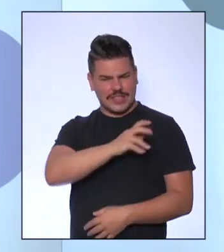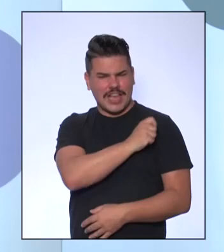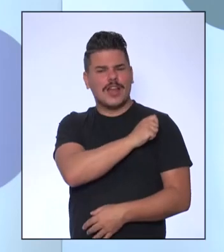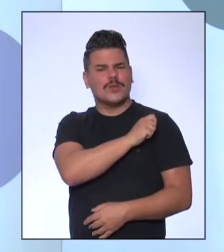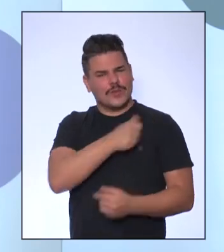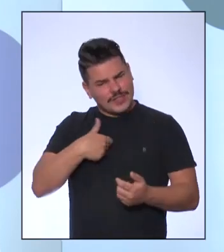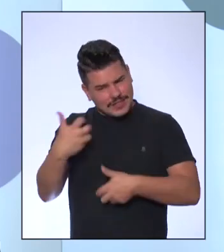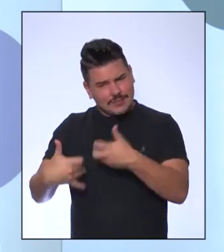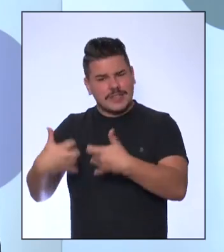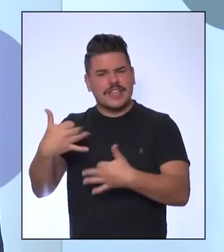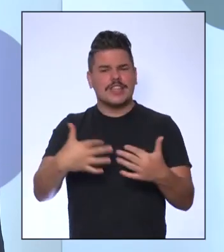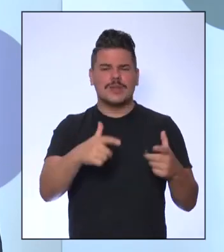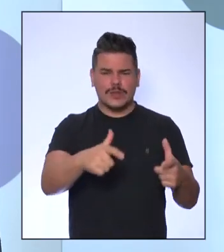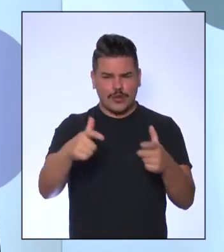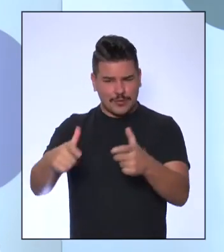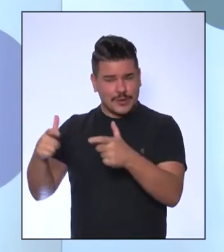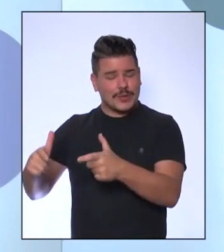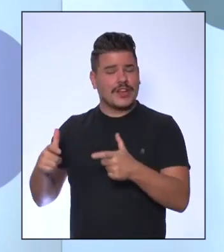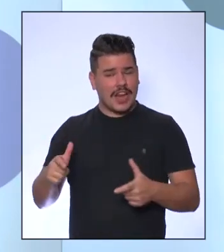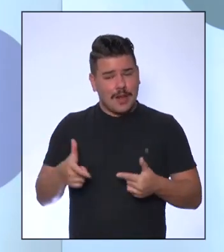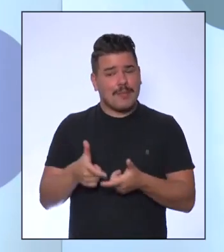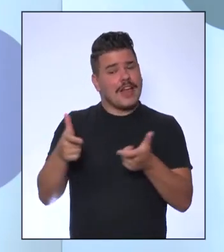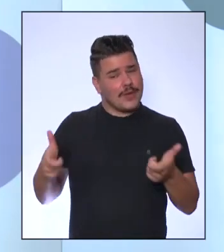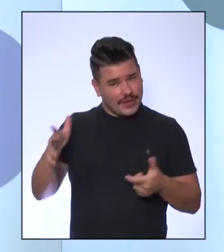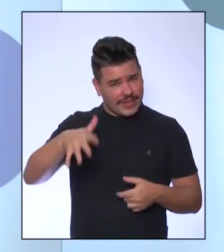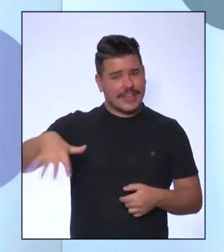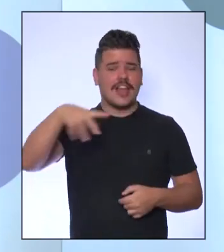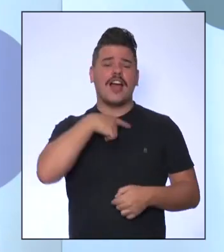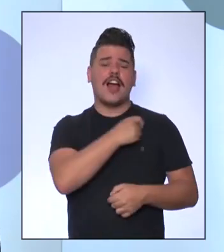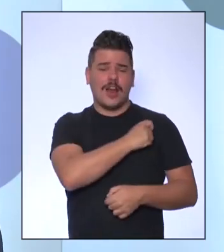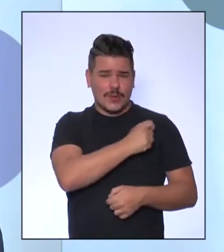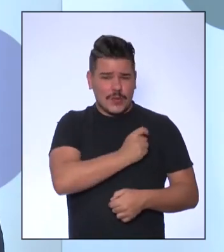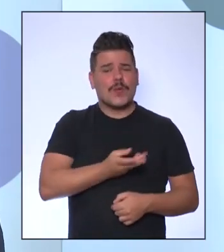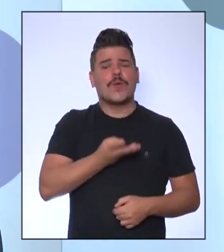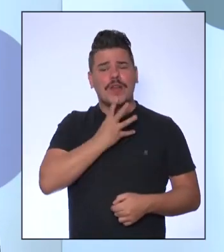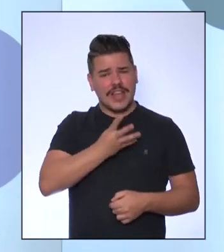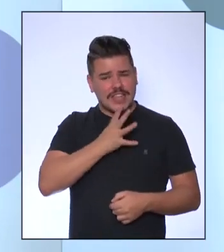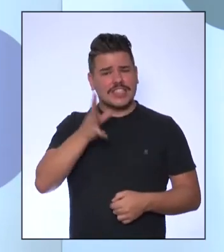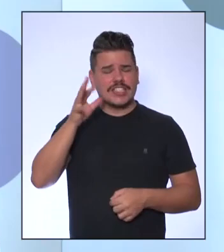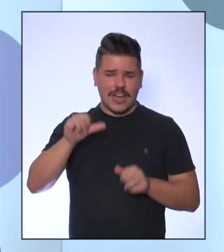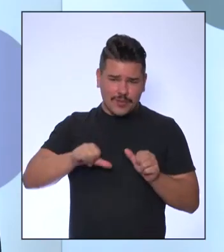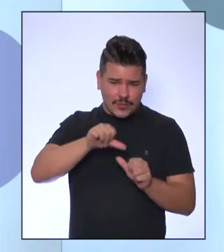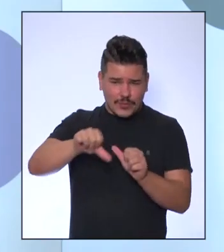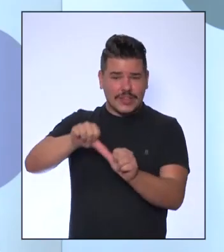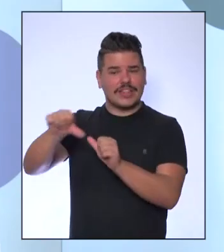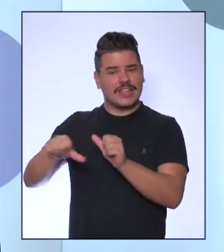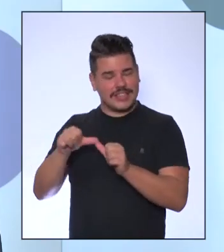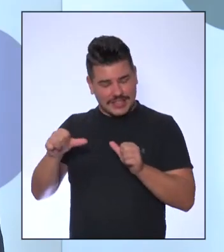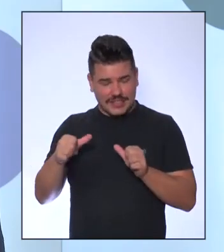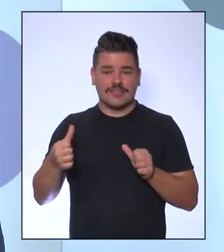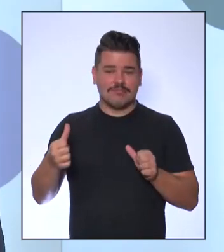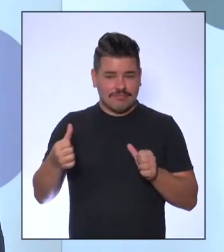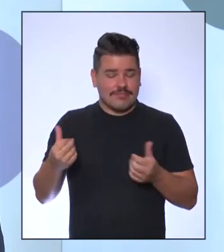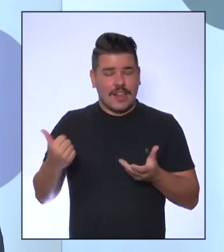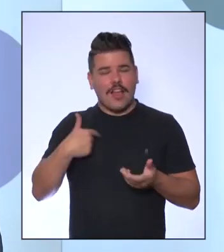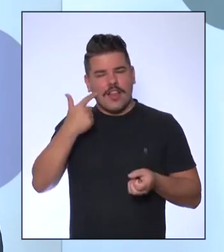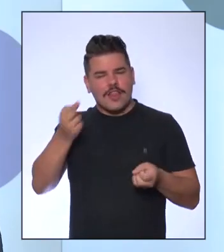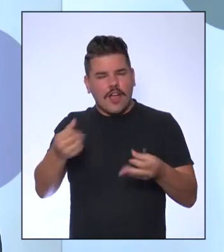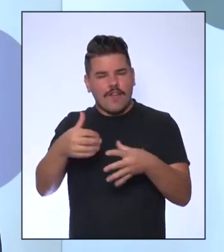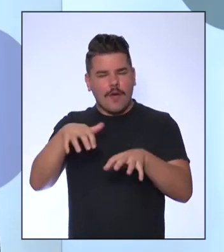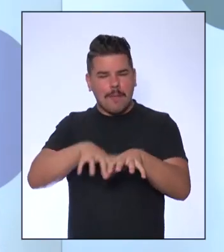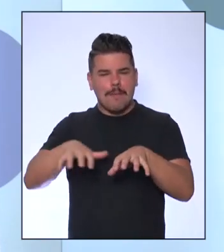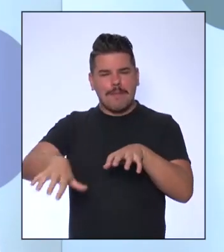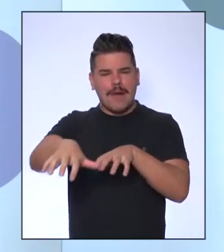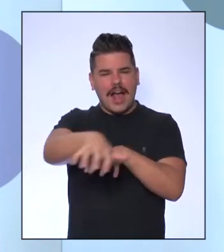os bairros, talvez muitos já conheçam algumas transformações, as transformações mais novas de cada um desses